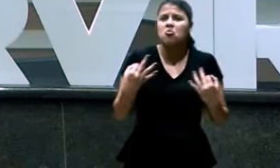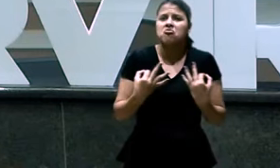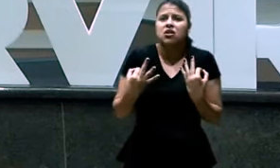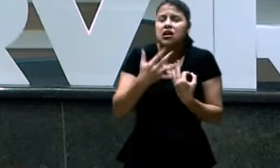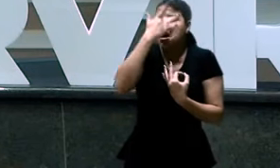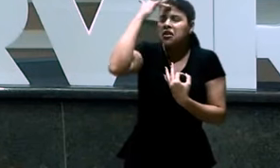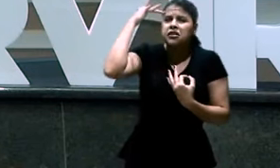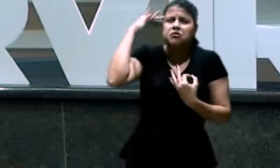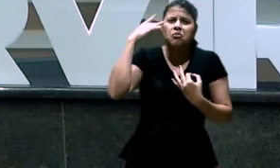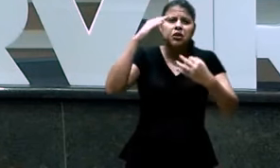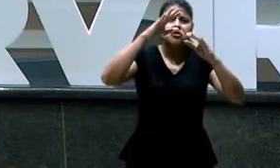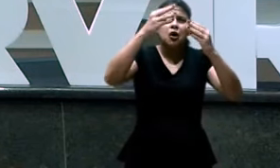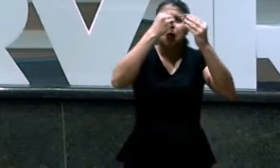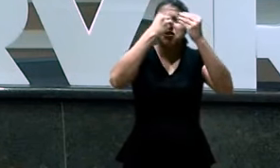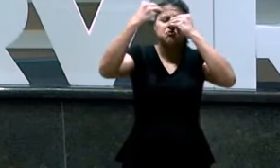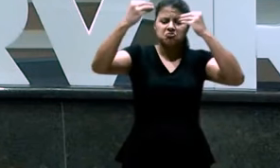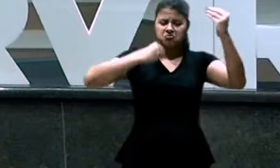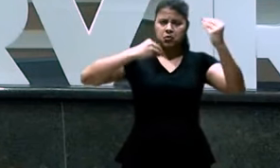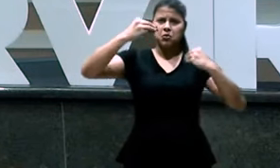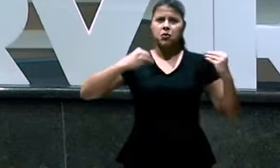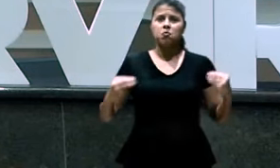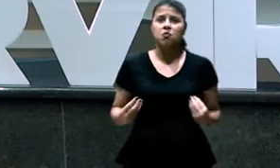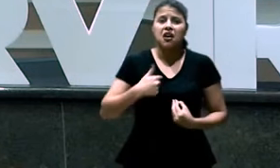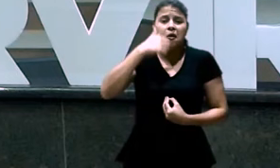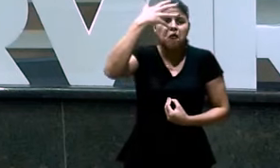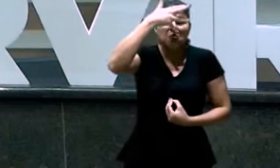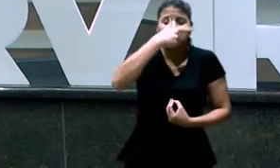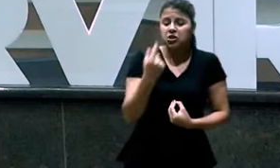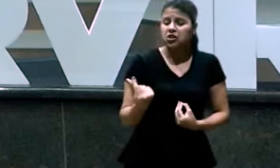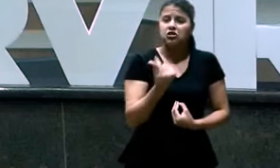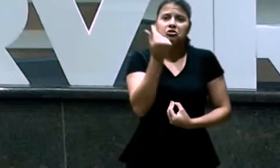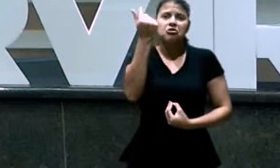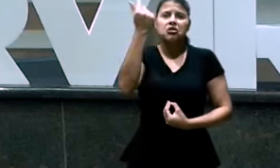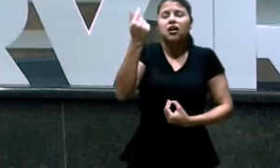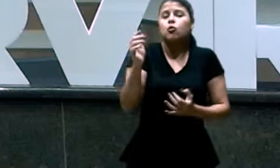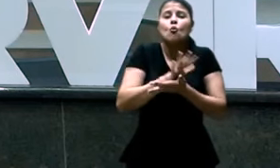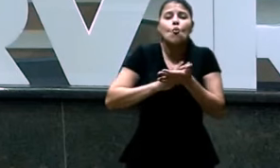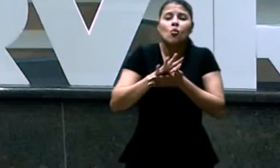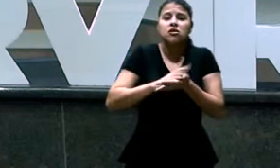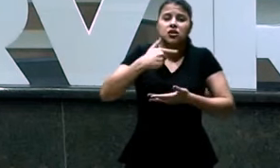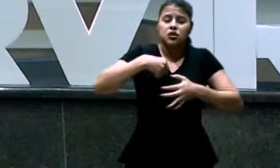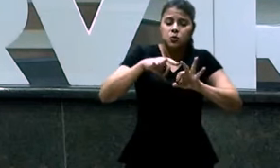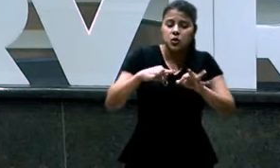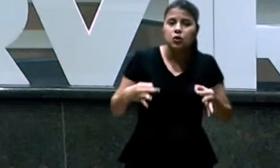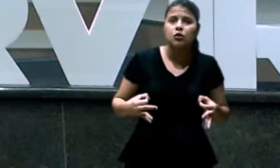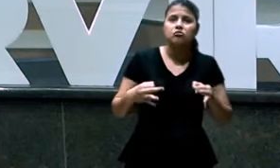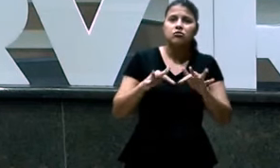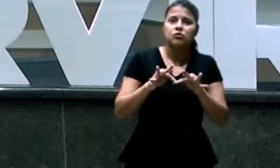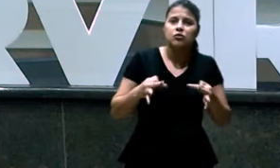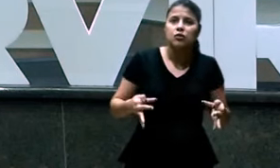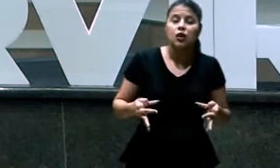rejeitado pelos homens, sem aparência. Por isso eu disse: este templo vai